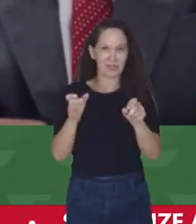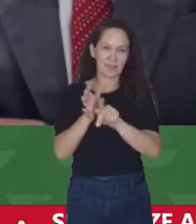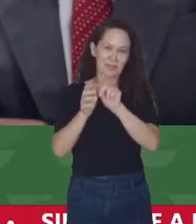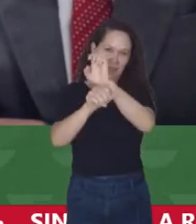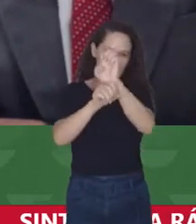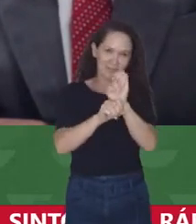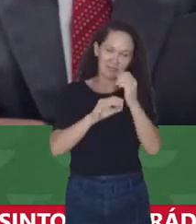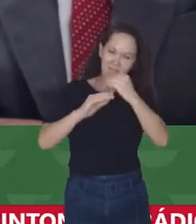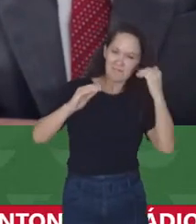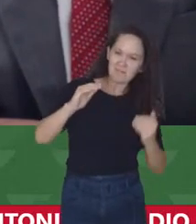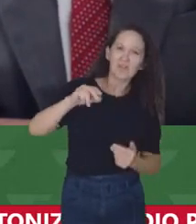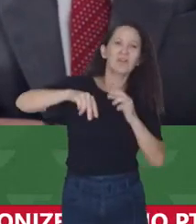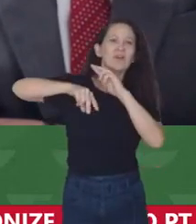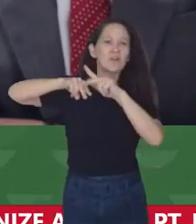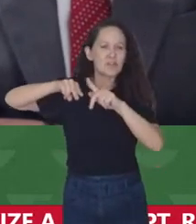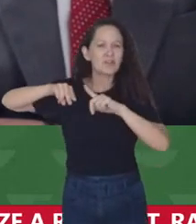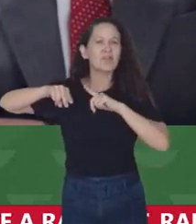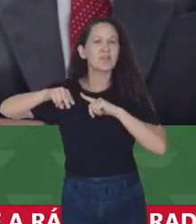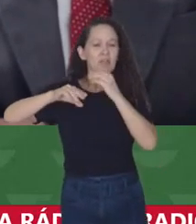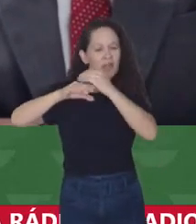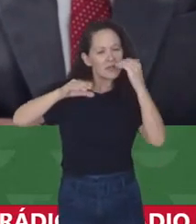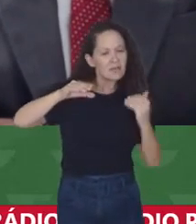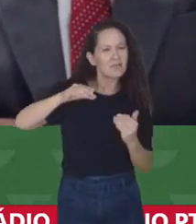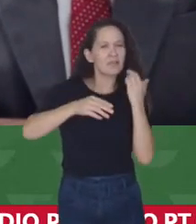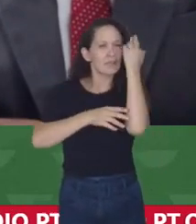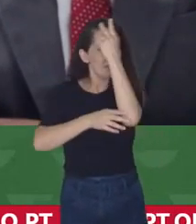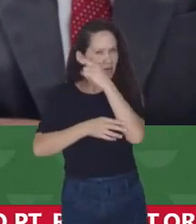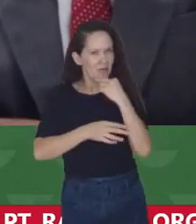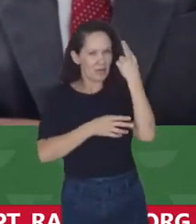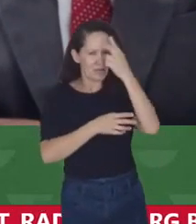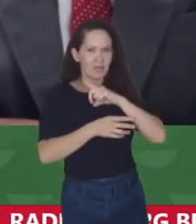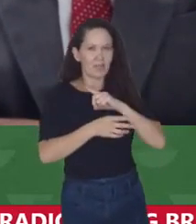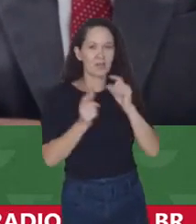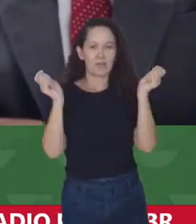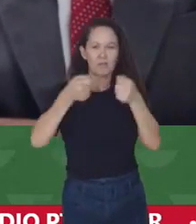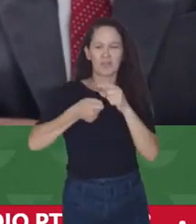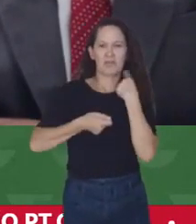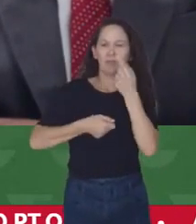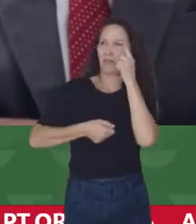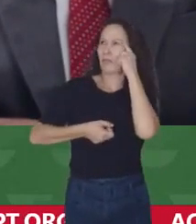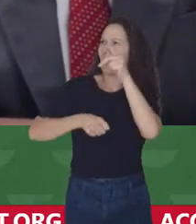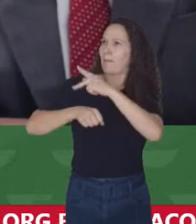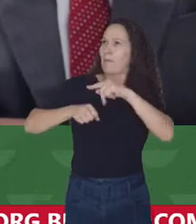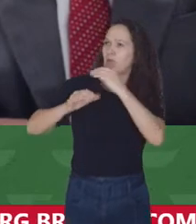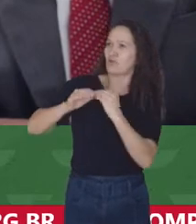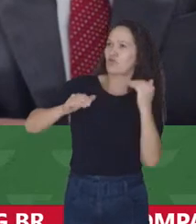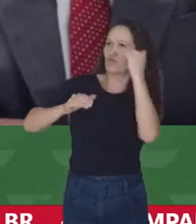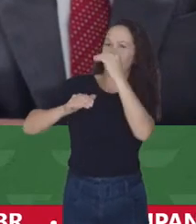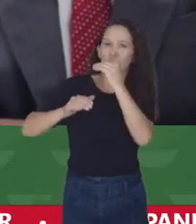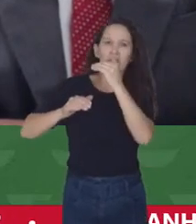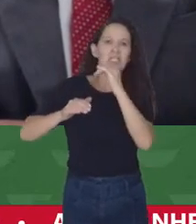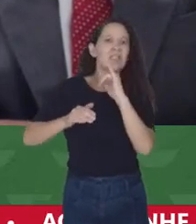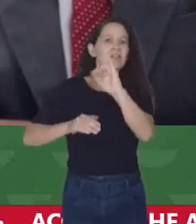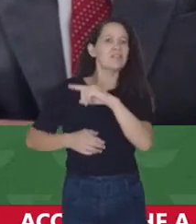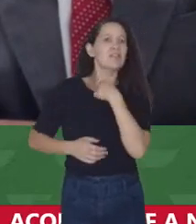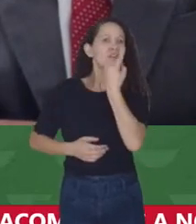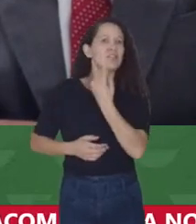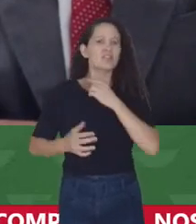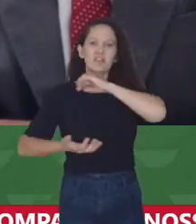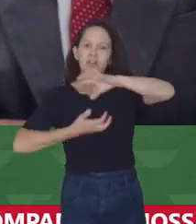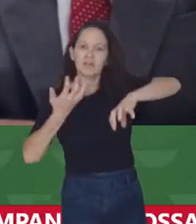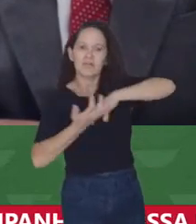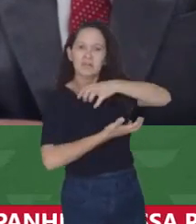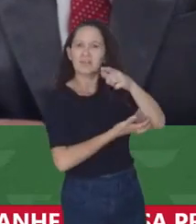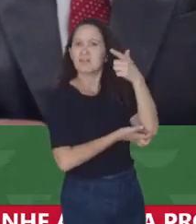gênero, a questão da desigualdade racial. É impossível pensar um país que supera desigualdades se a gente não fizer uma